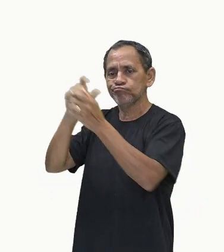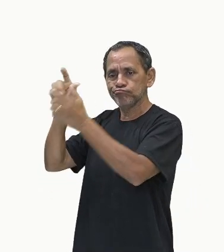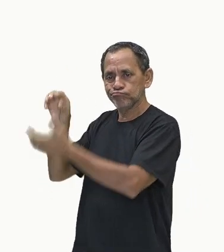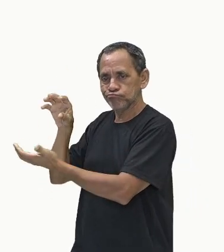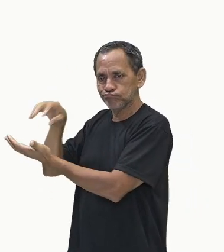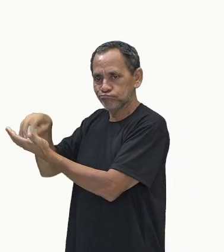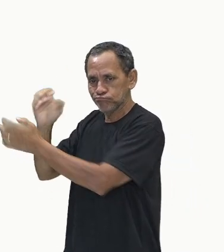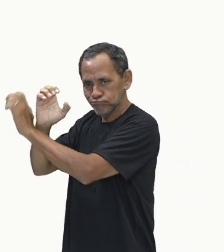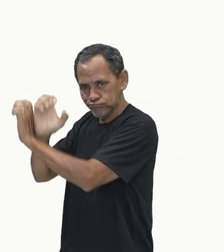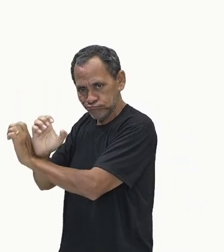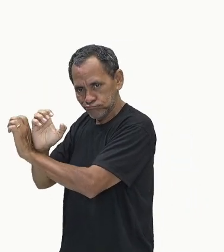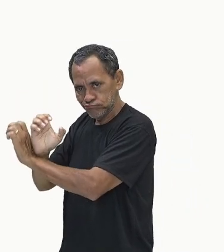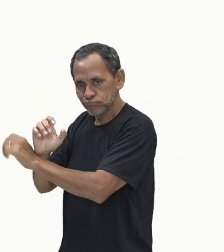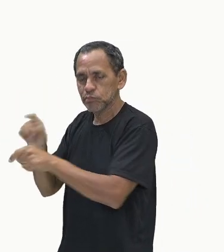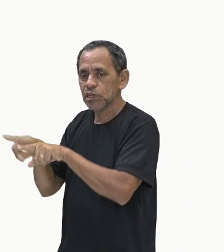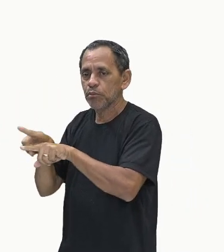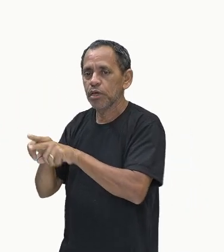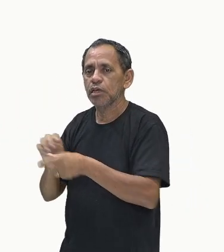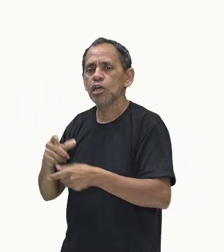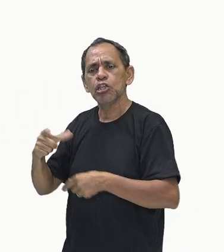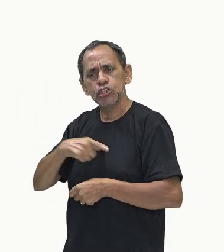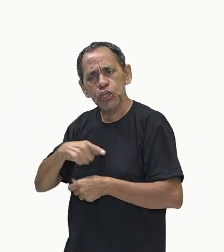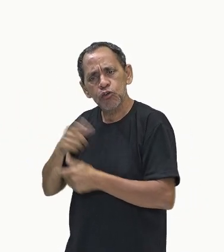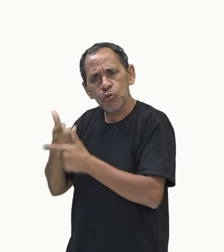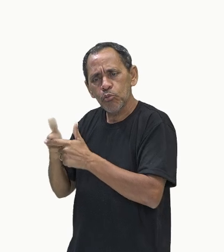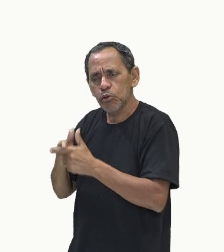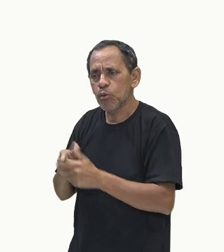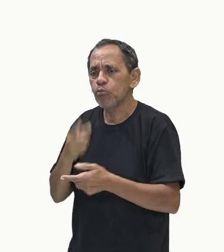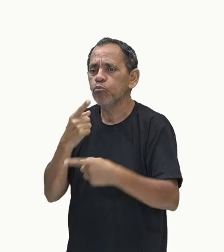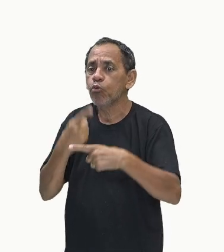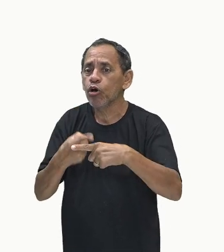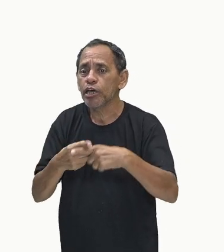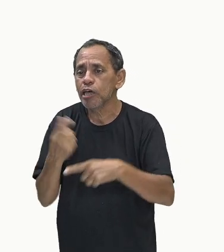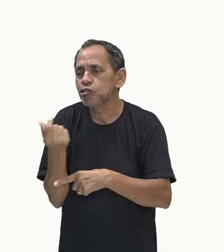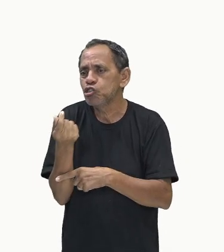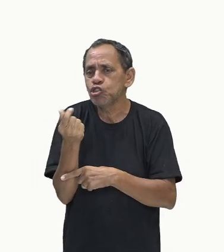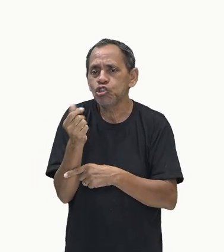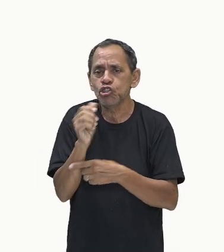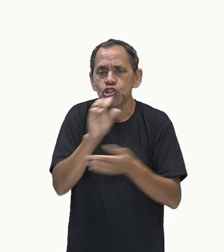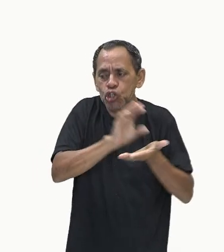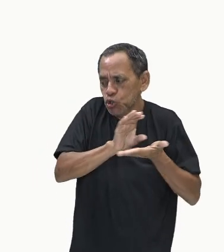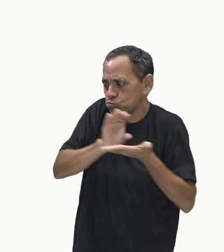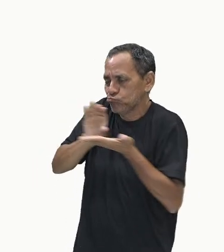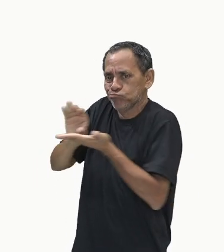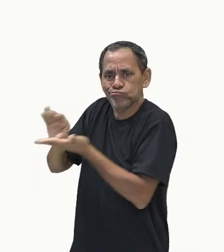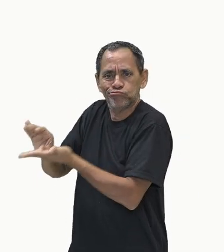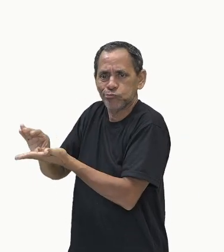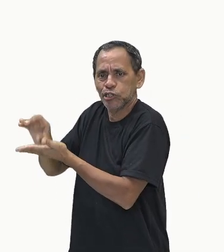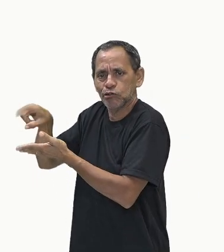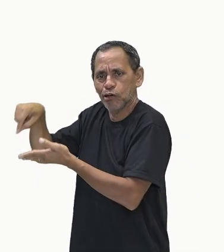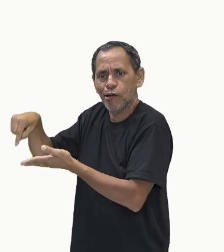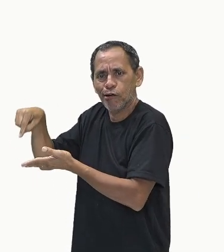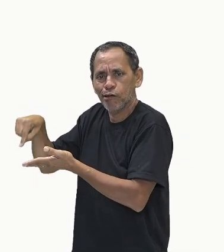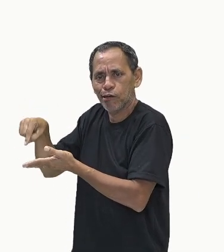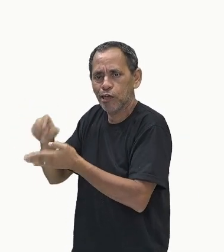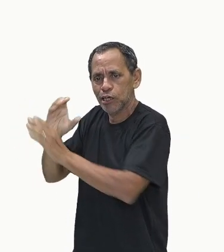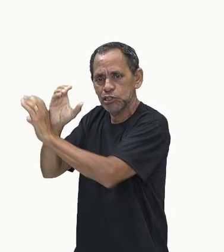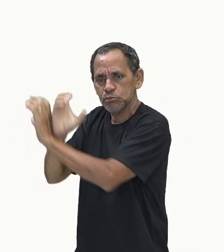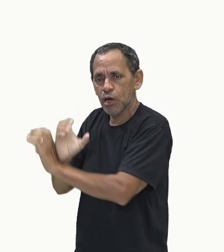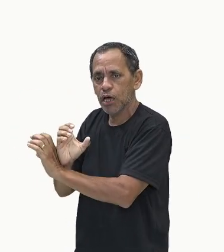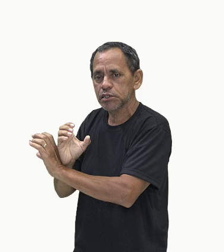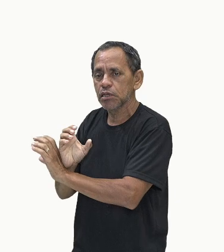Ó, houve um incômodo, porque o dinheiro não chega em Esparta, tá? Assim, Esparta se uniu